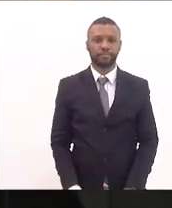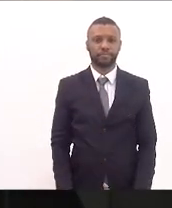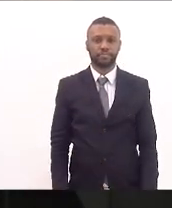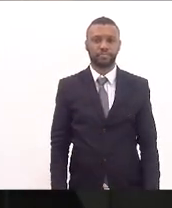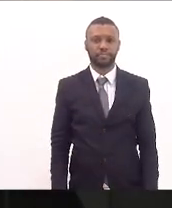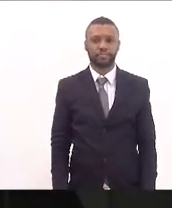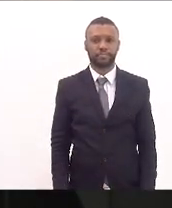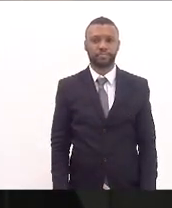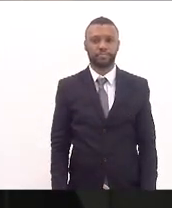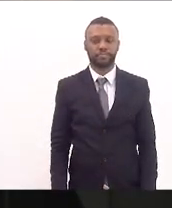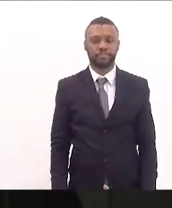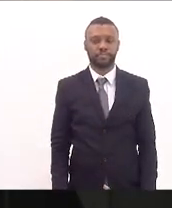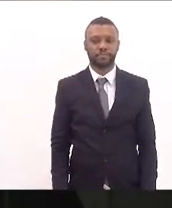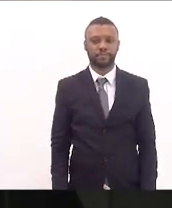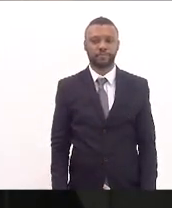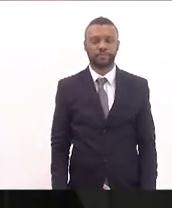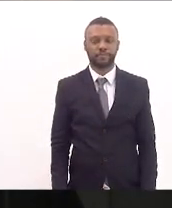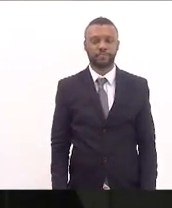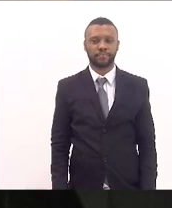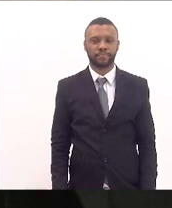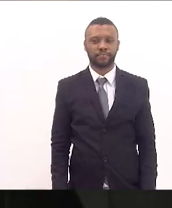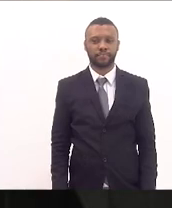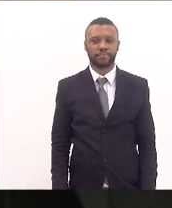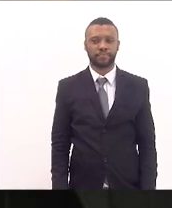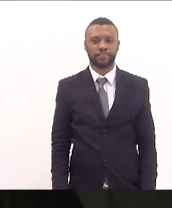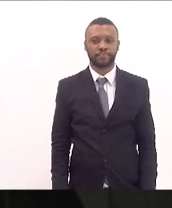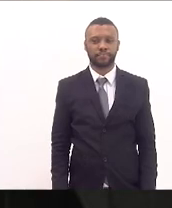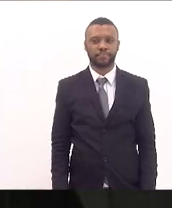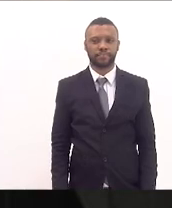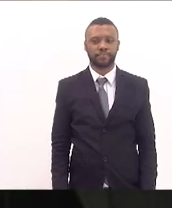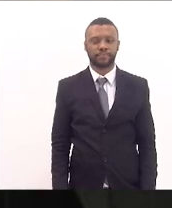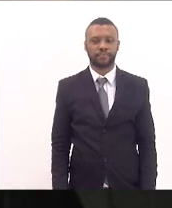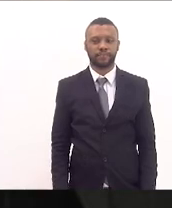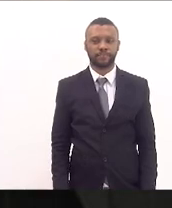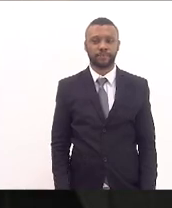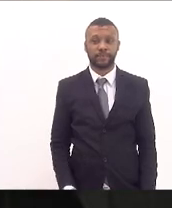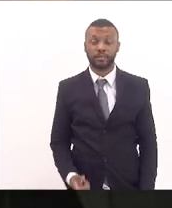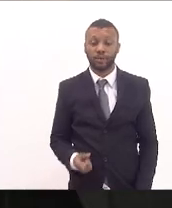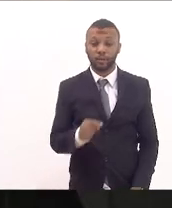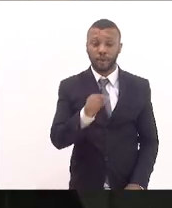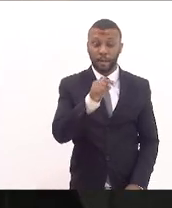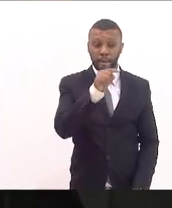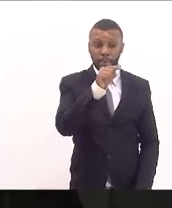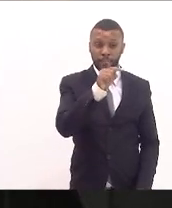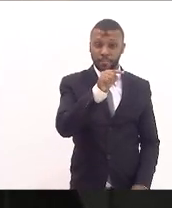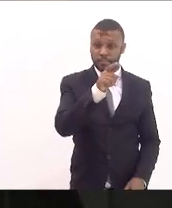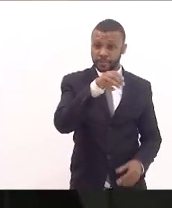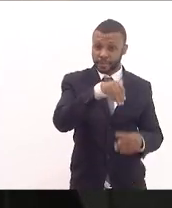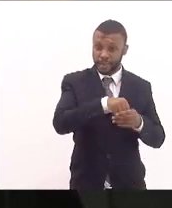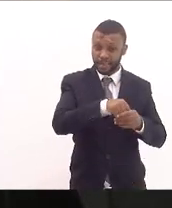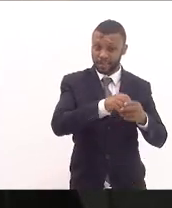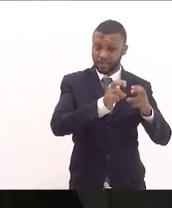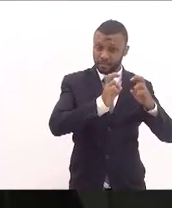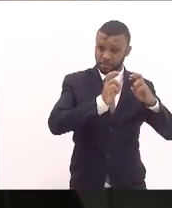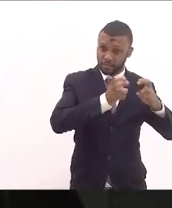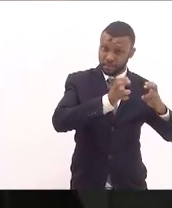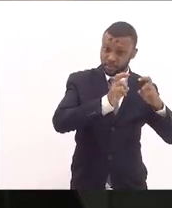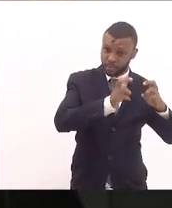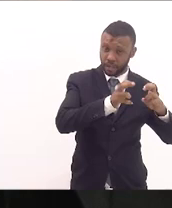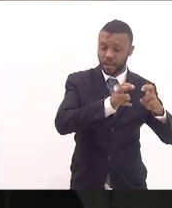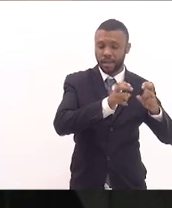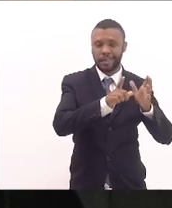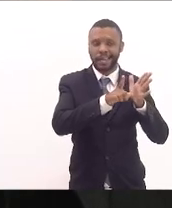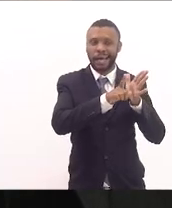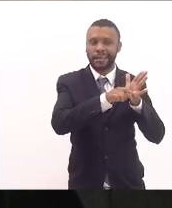e nos três e da central nos trens da Baixada